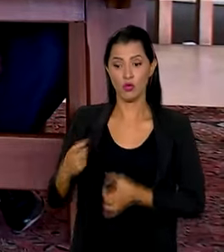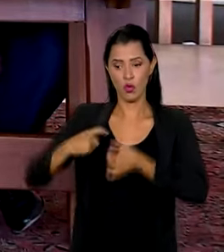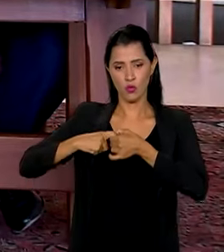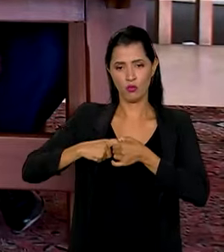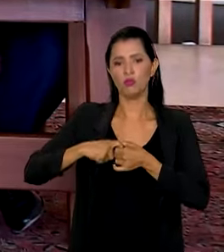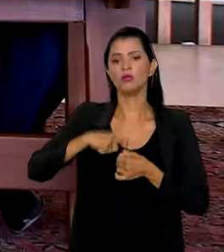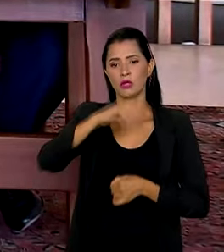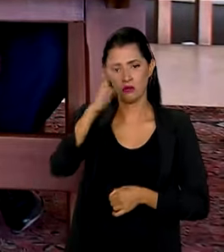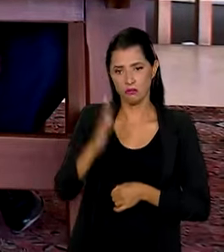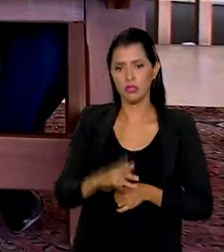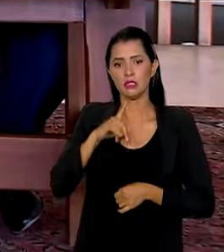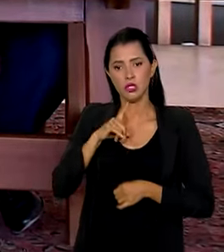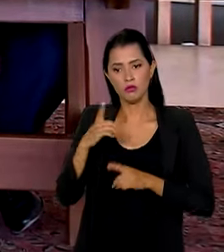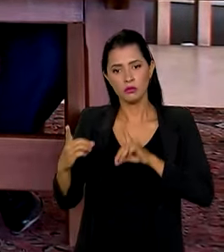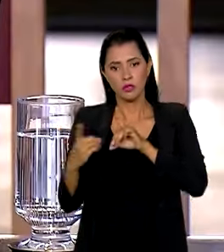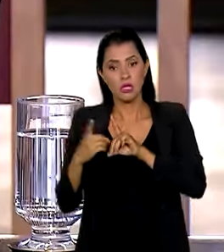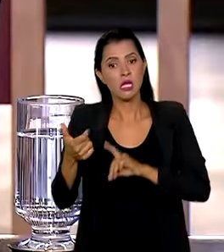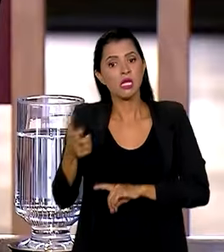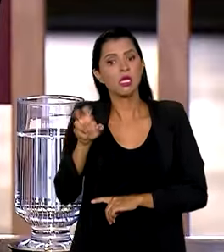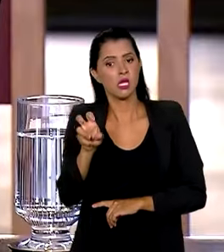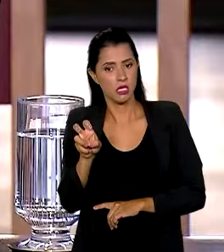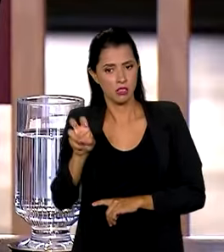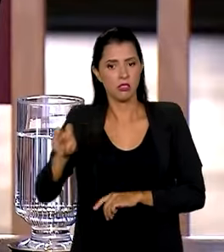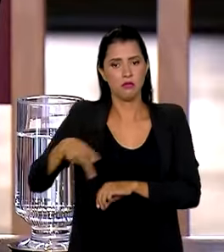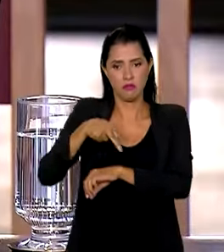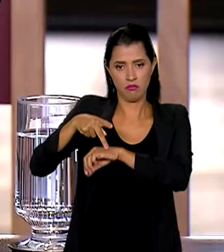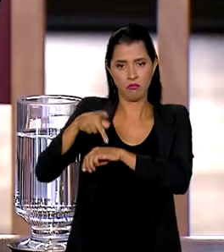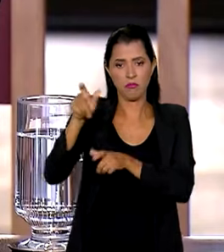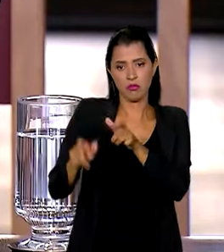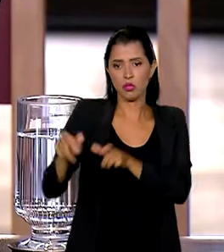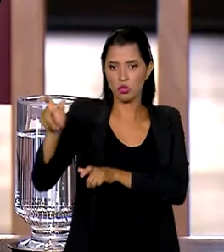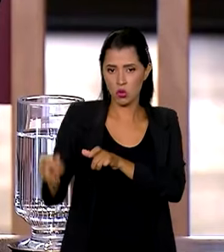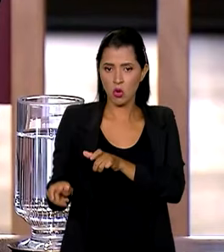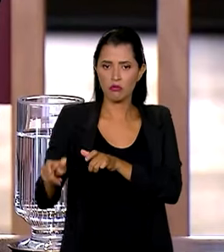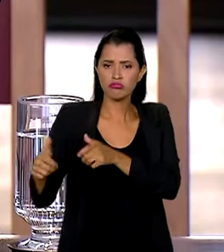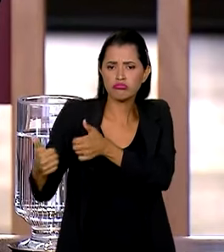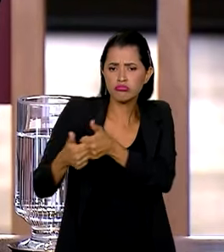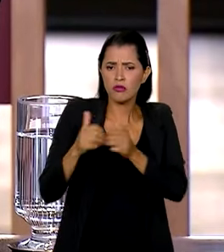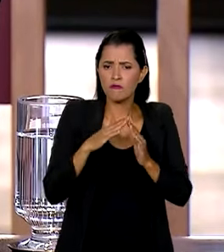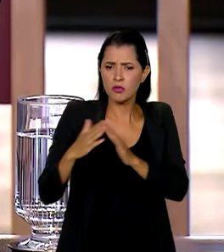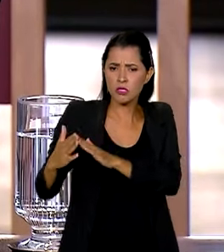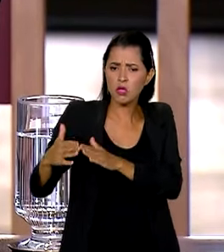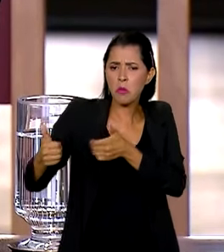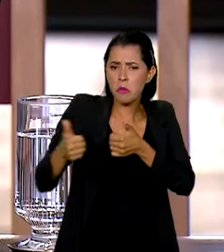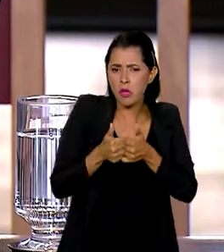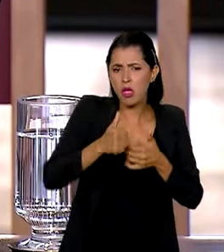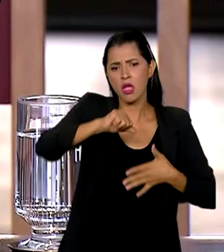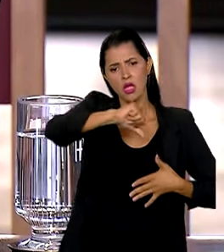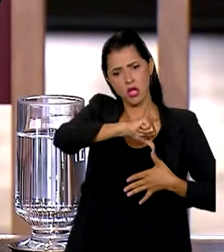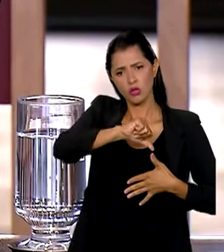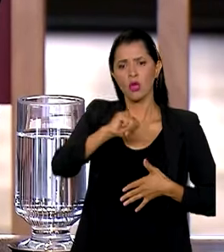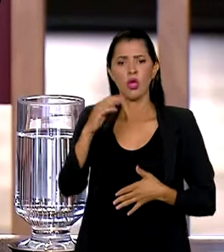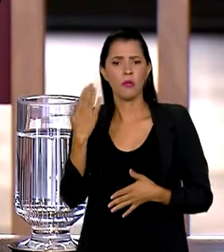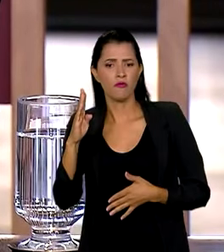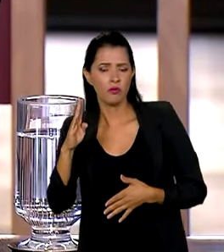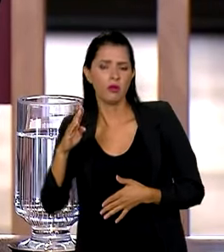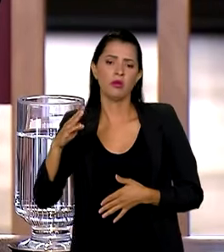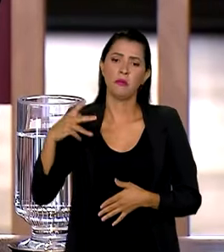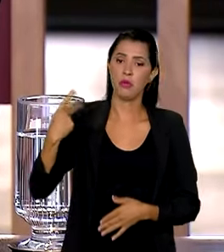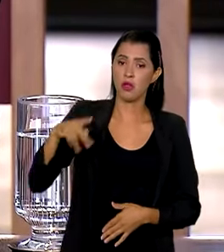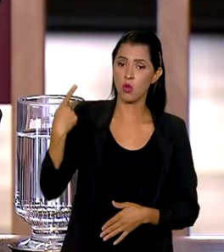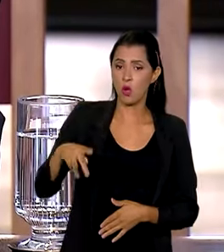atender 15 estrangeiros são vizinhos próximos sul-americanos são bolivianos paraguaios argentinos